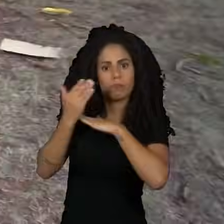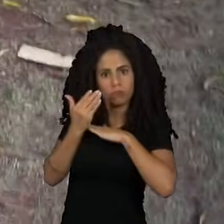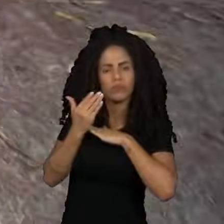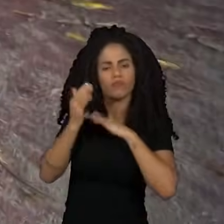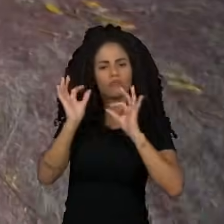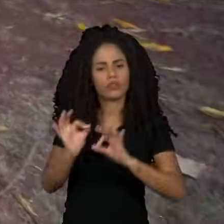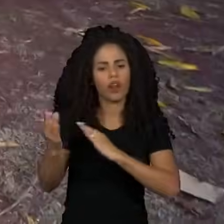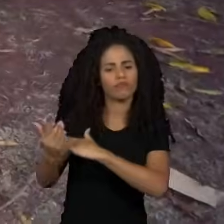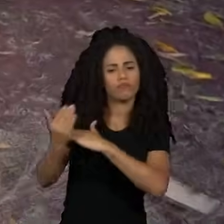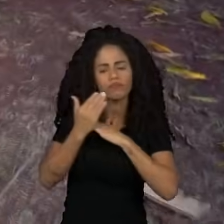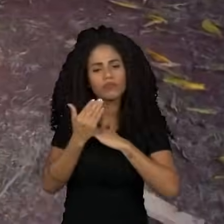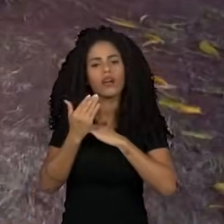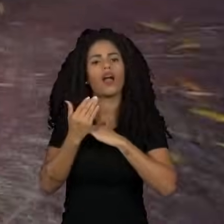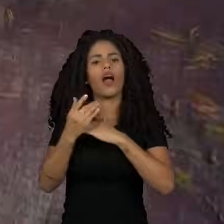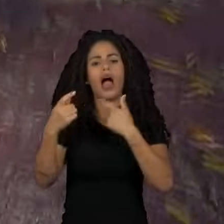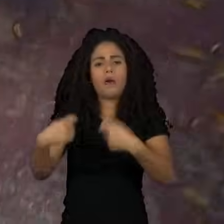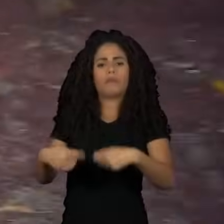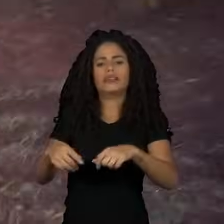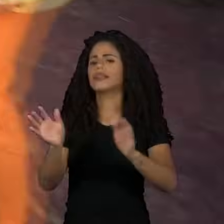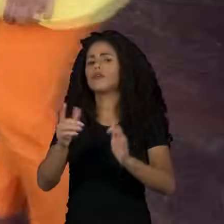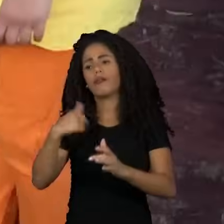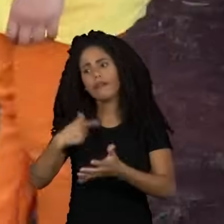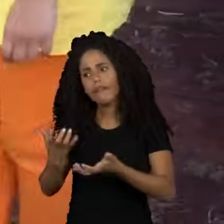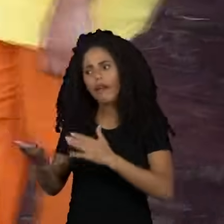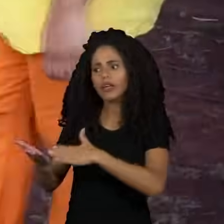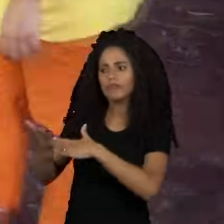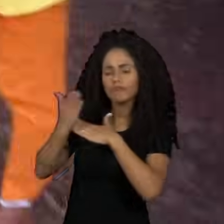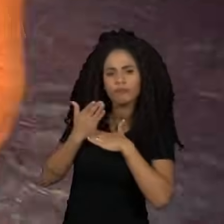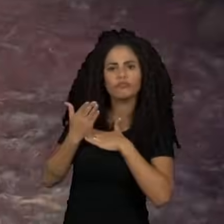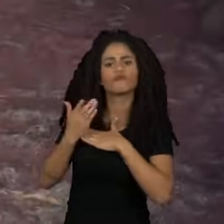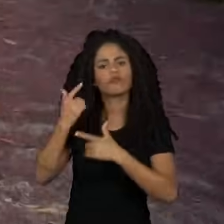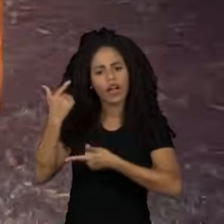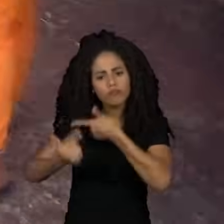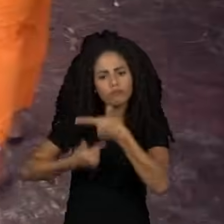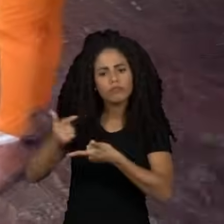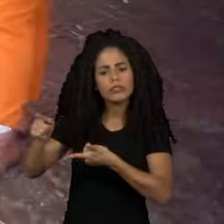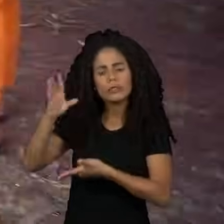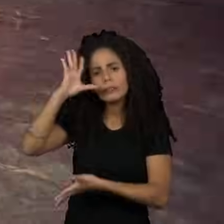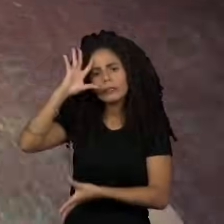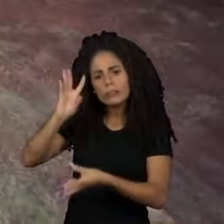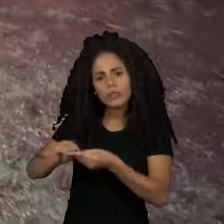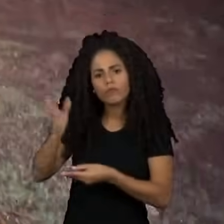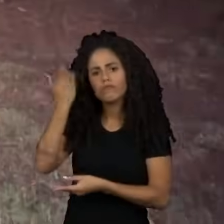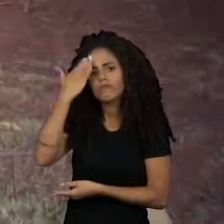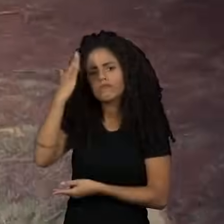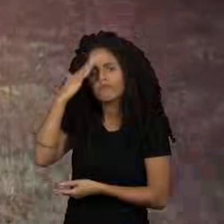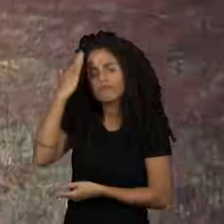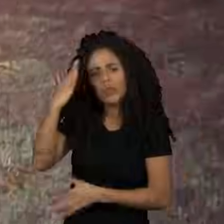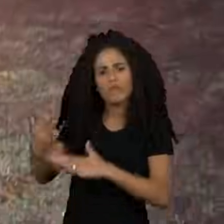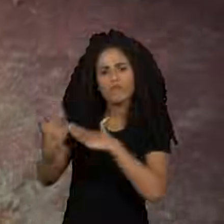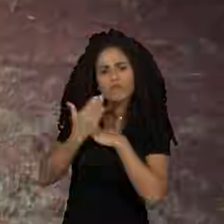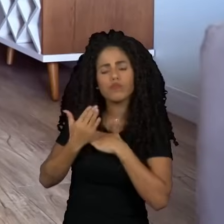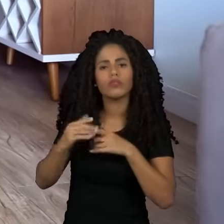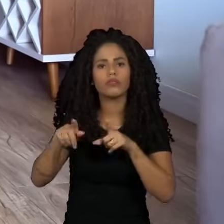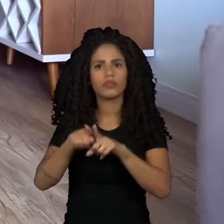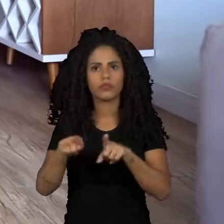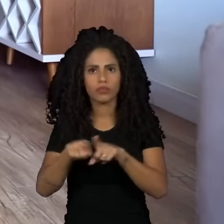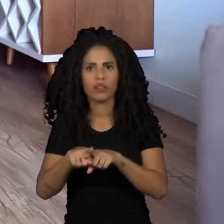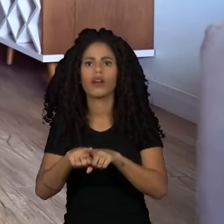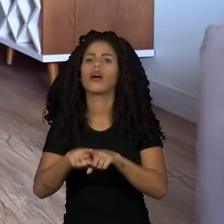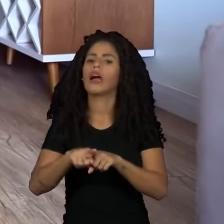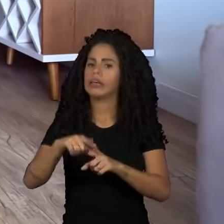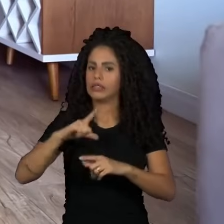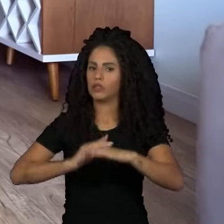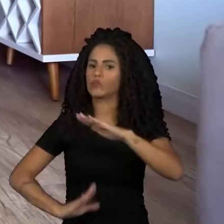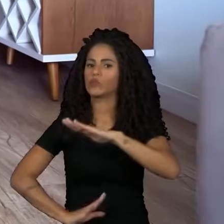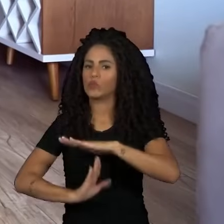quer me ajudar, não porque necessariamente ele entende que ele está trabalhando e que aquilo está sendo uma coisa maçante para ele. Sim, eles têm uma data